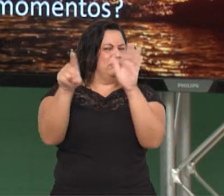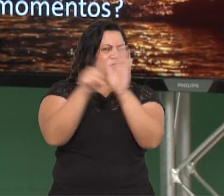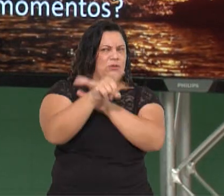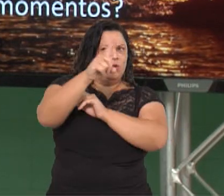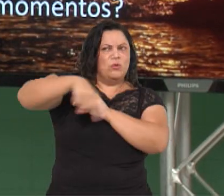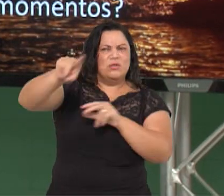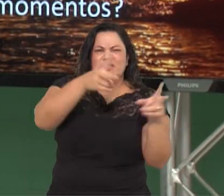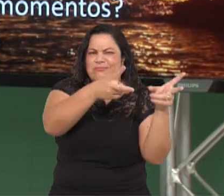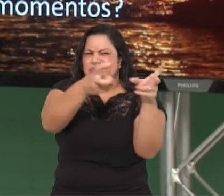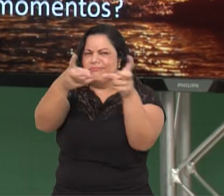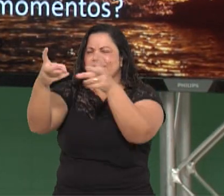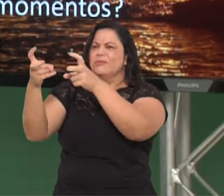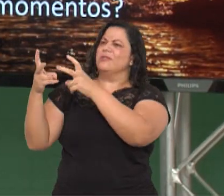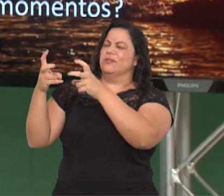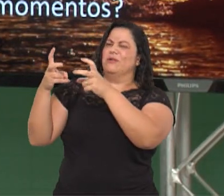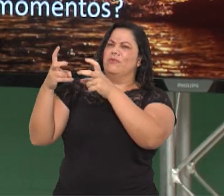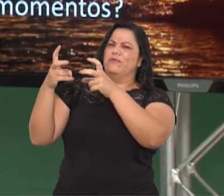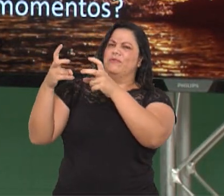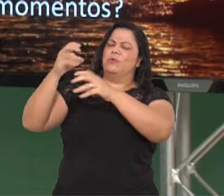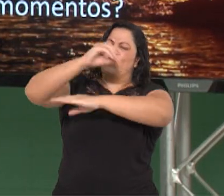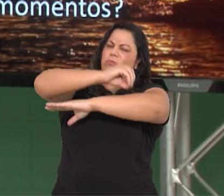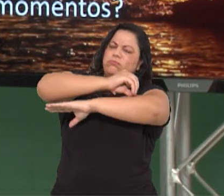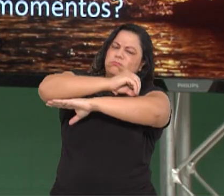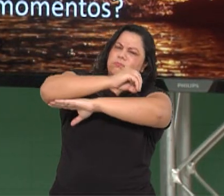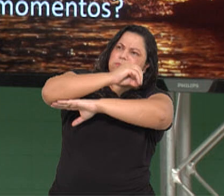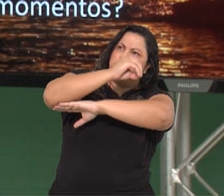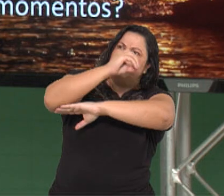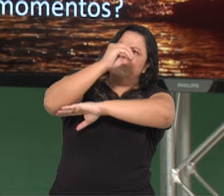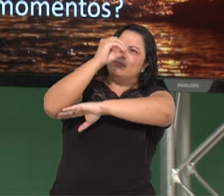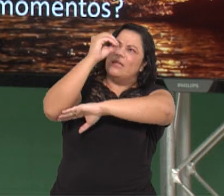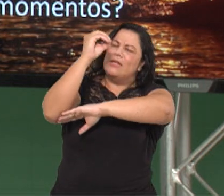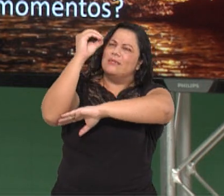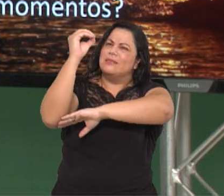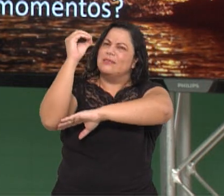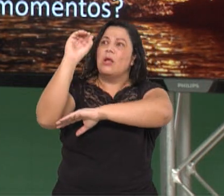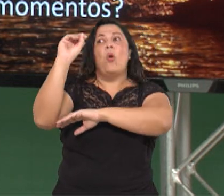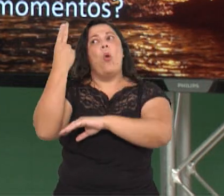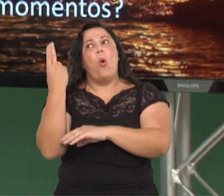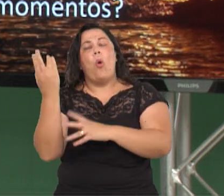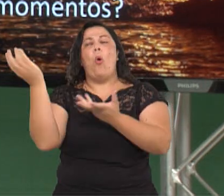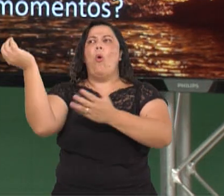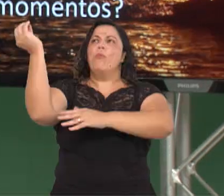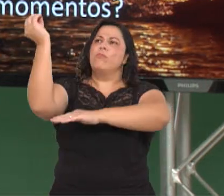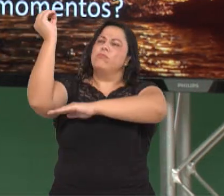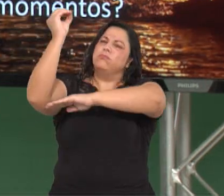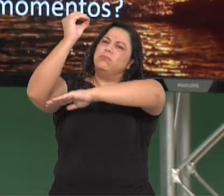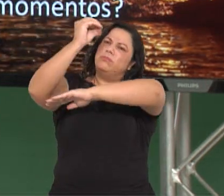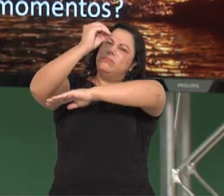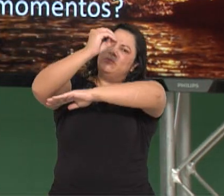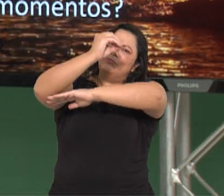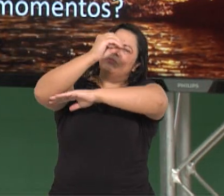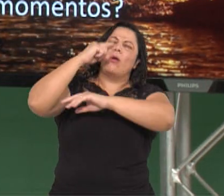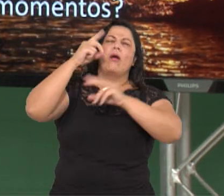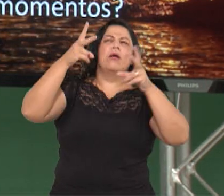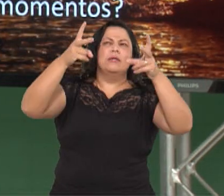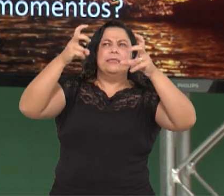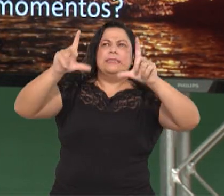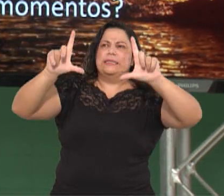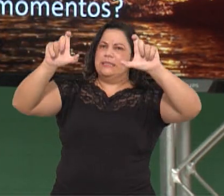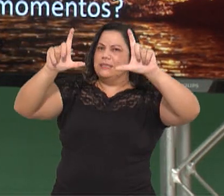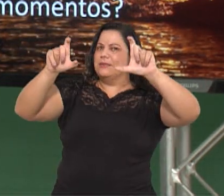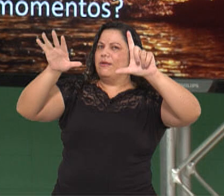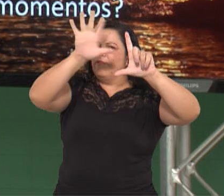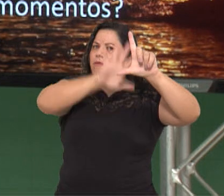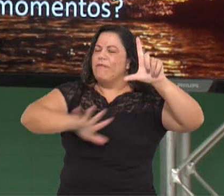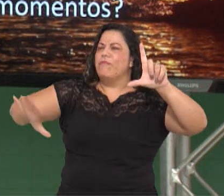o nascer ou o pôr do sol? Essa imagem aqui é o pôr do sol. O que acontece no